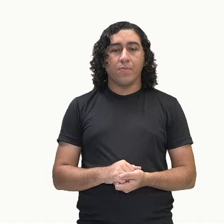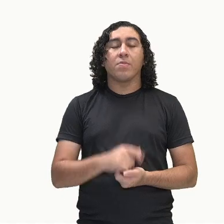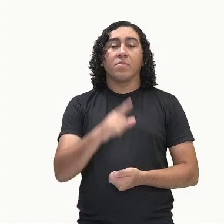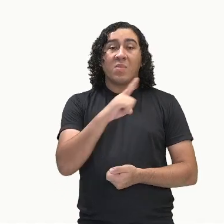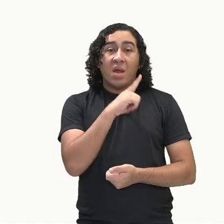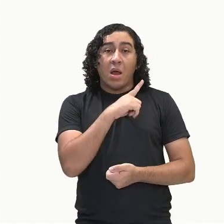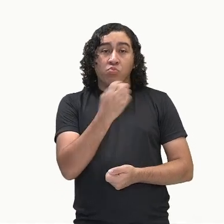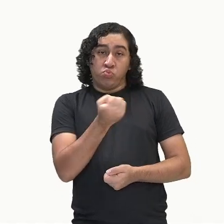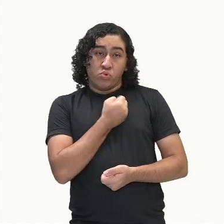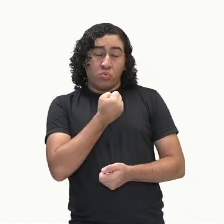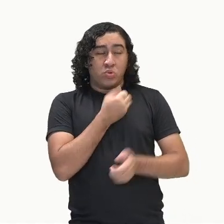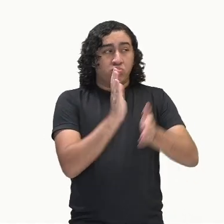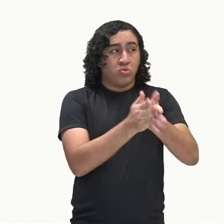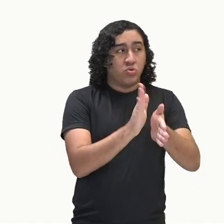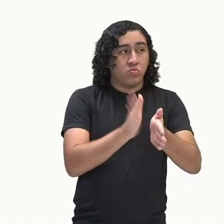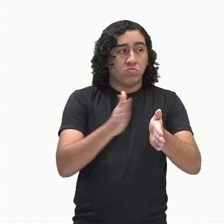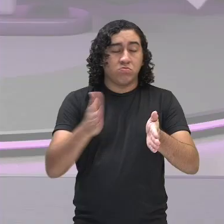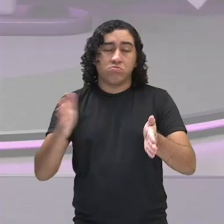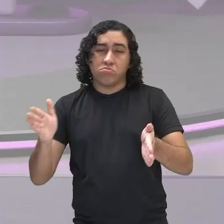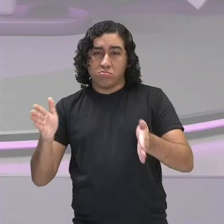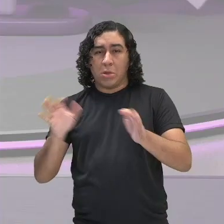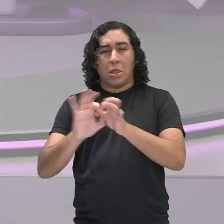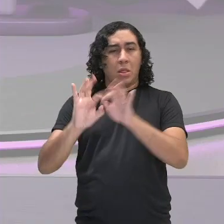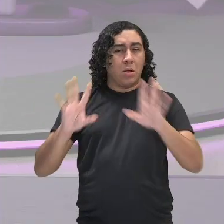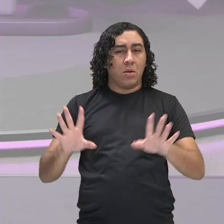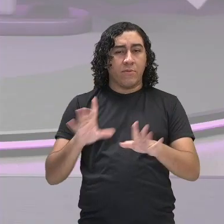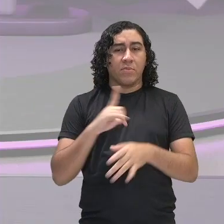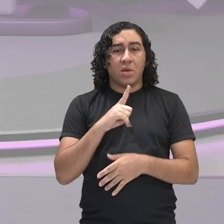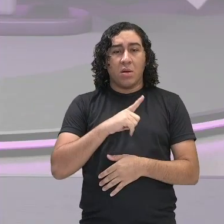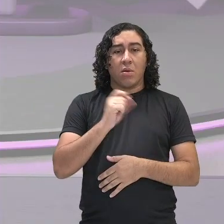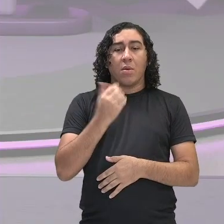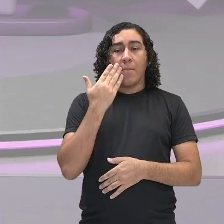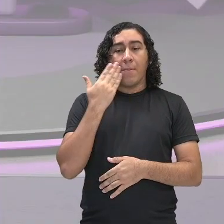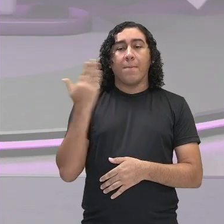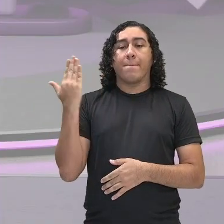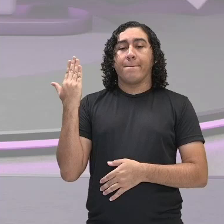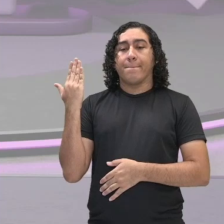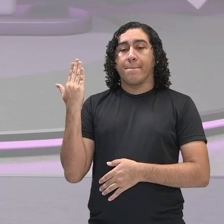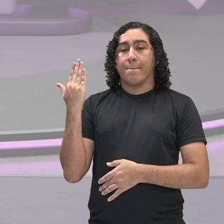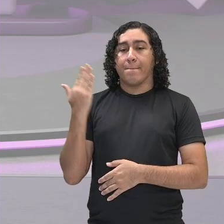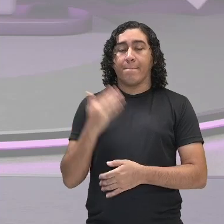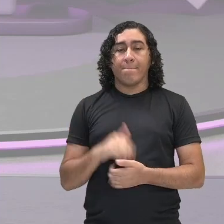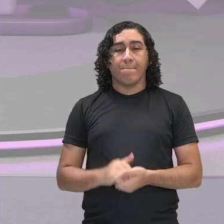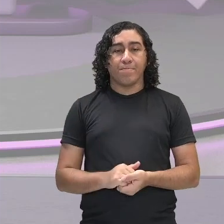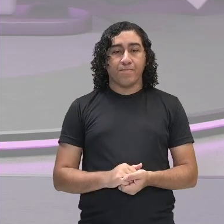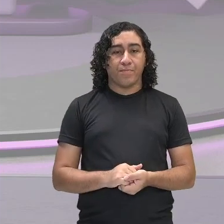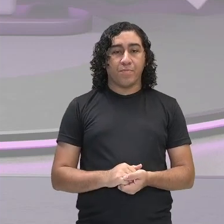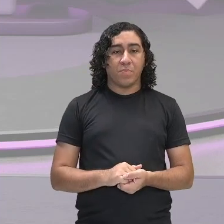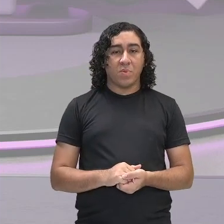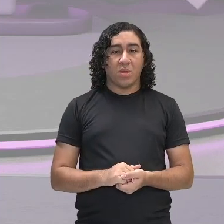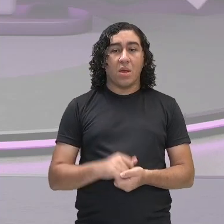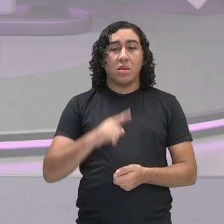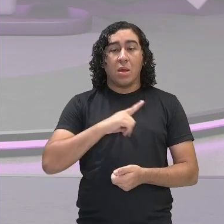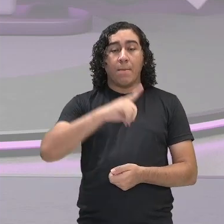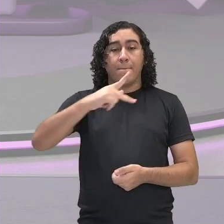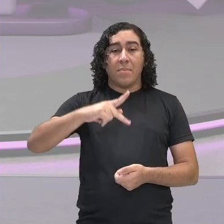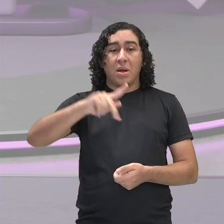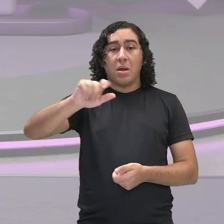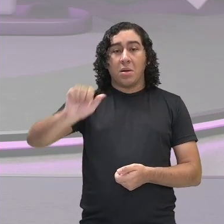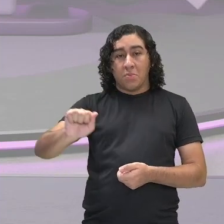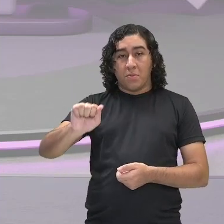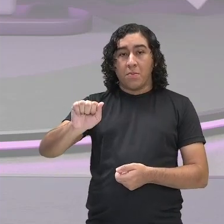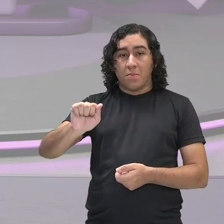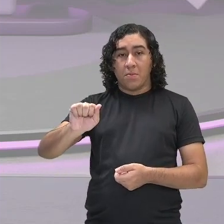sequência numérica qualquer. Então, nós temos aqui, ó, no nosso cenário, dado uma progressão aritmética, como